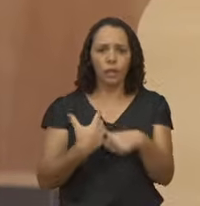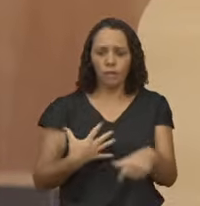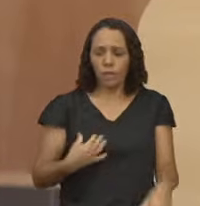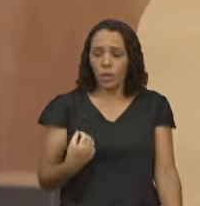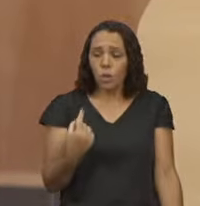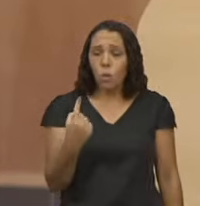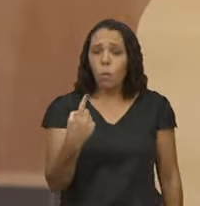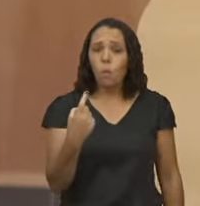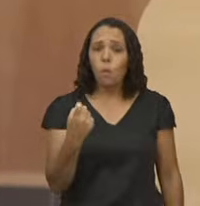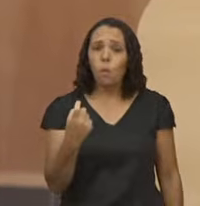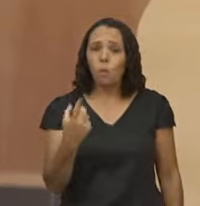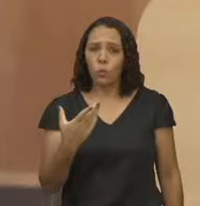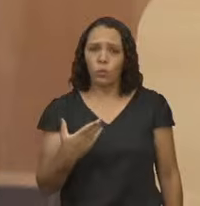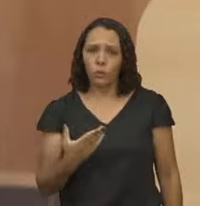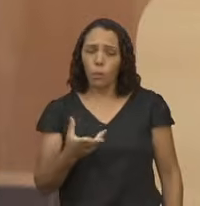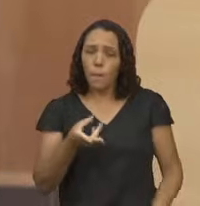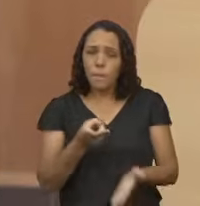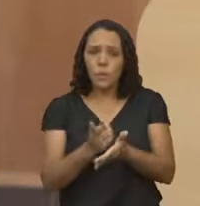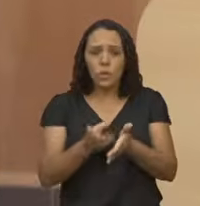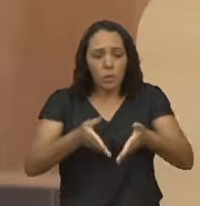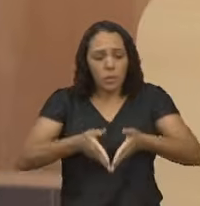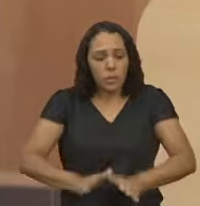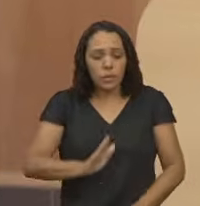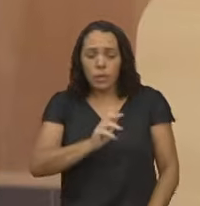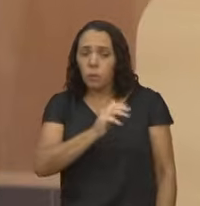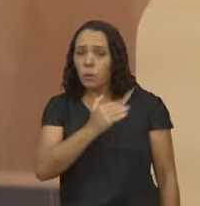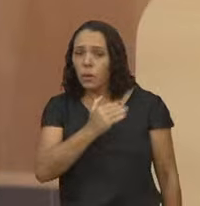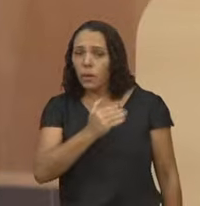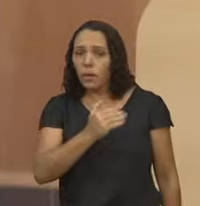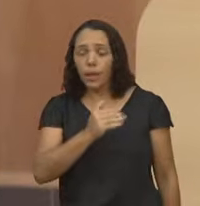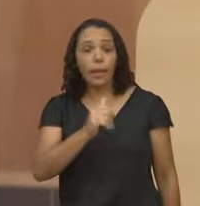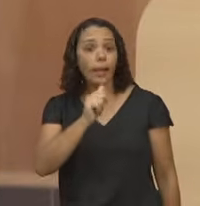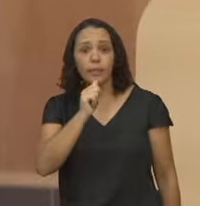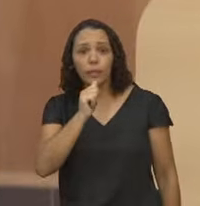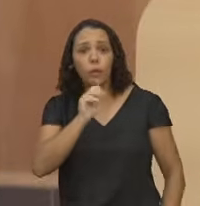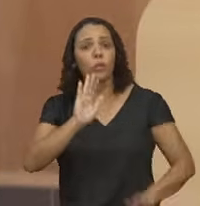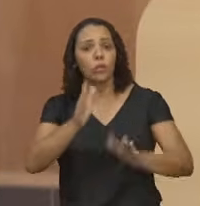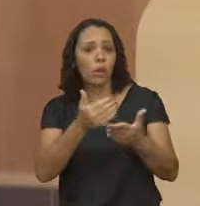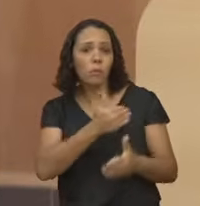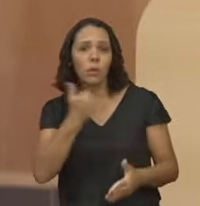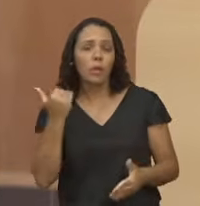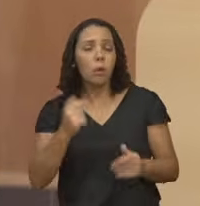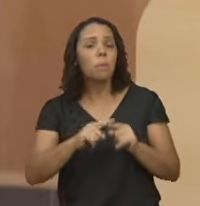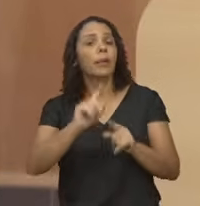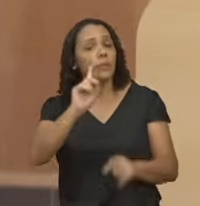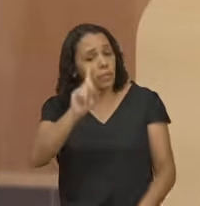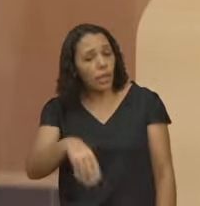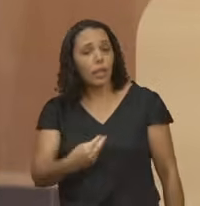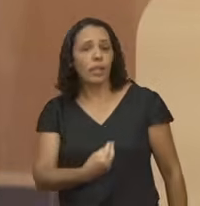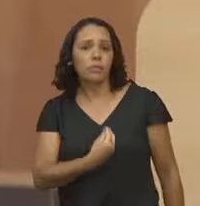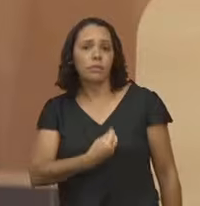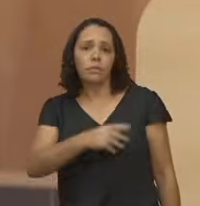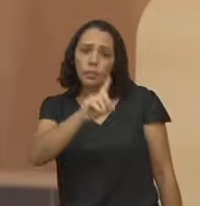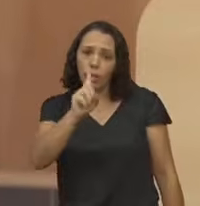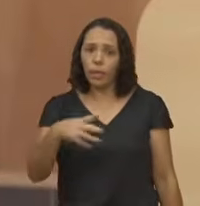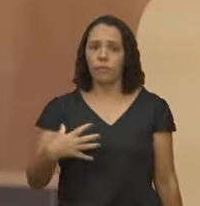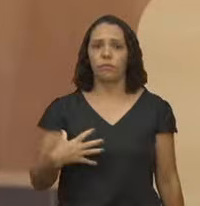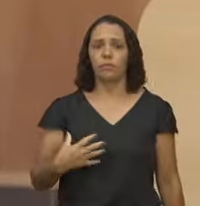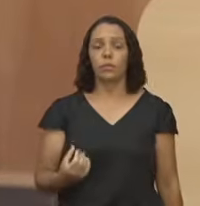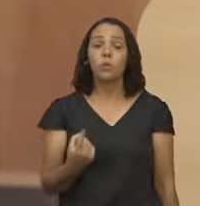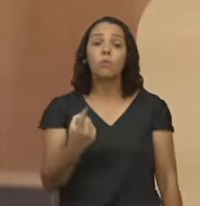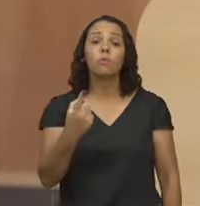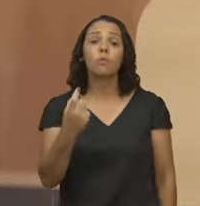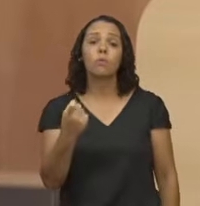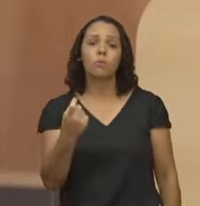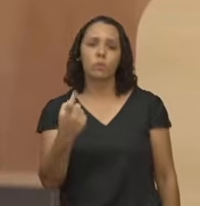com esse tema, que o projeto de lei, quando surge essa ideia, essa proposta de falar sobre isso, é tão